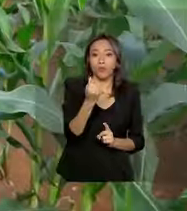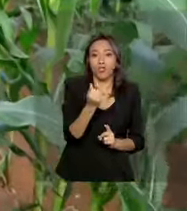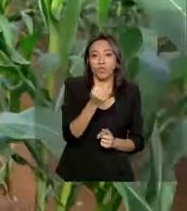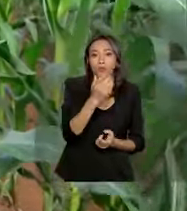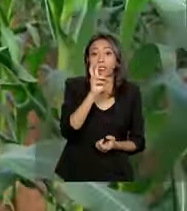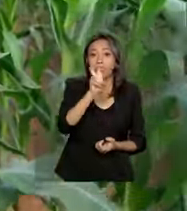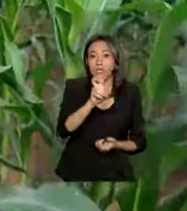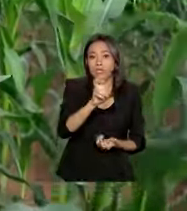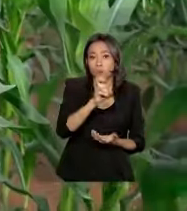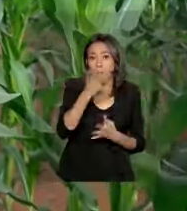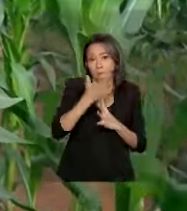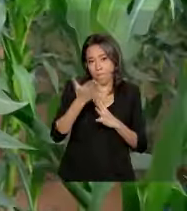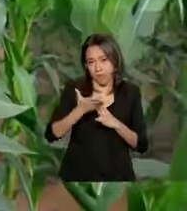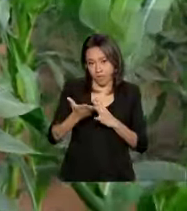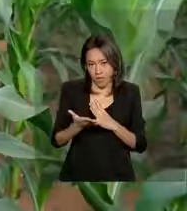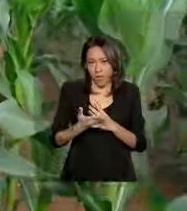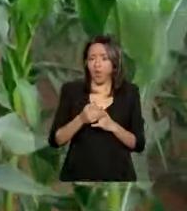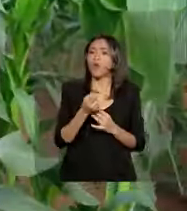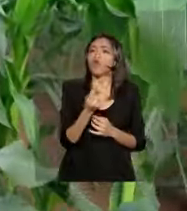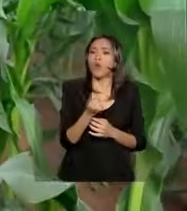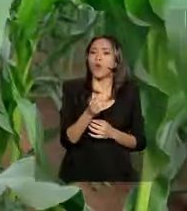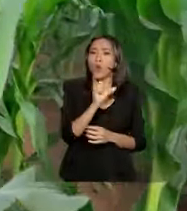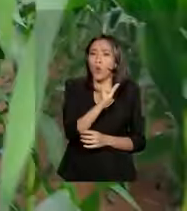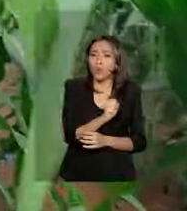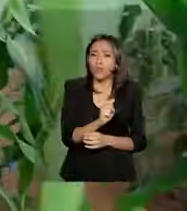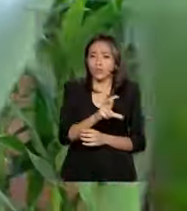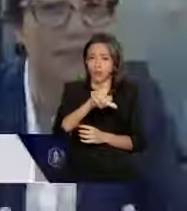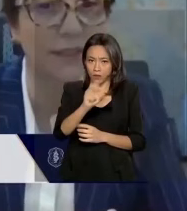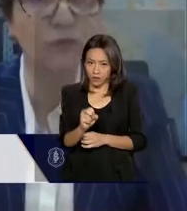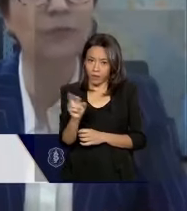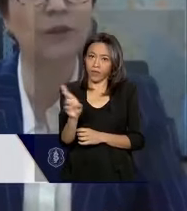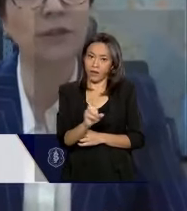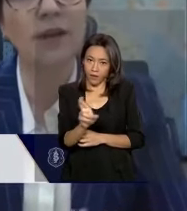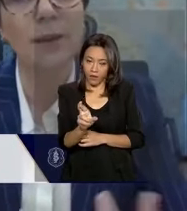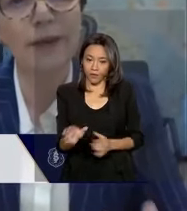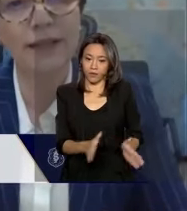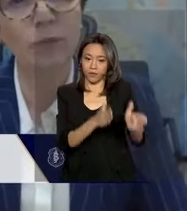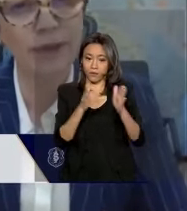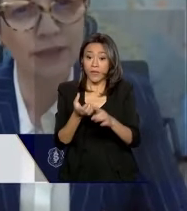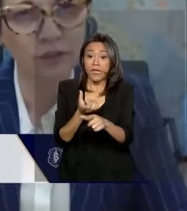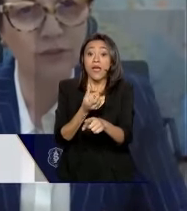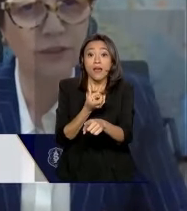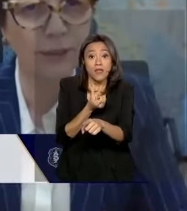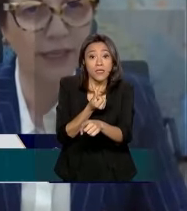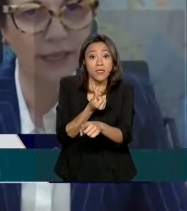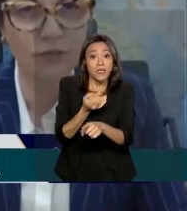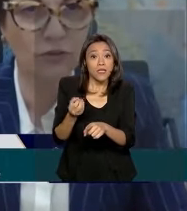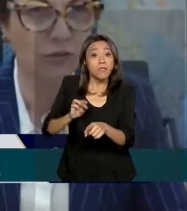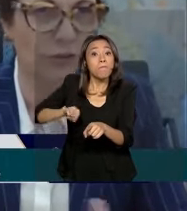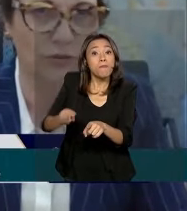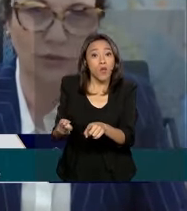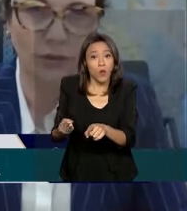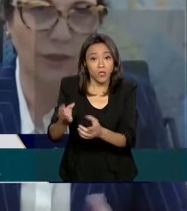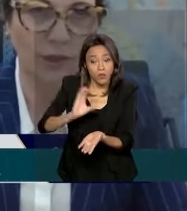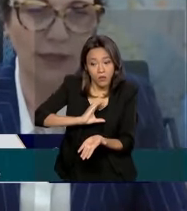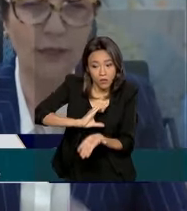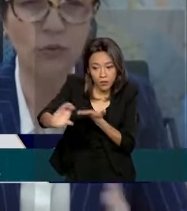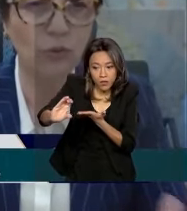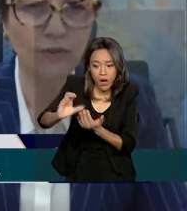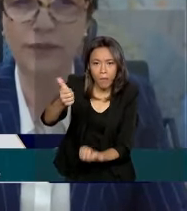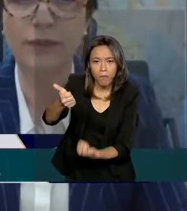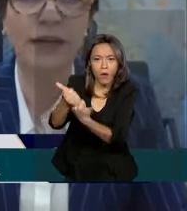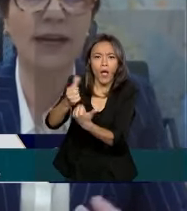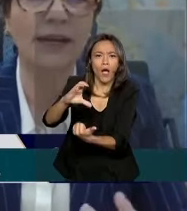só vez, no valor de R$ 850. Serão 600 milhões para atender cooperativas pequenas